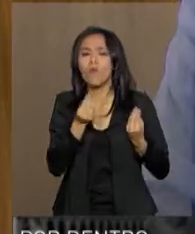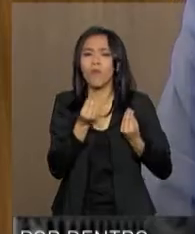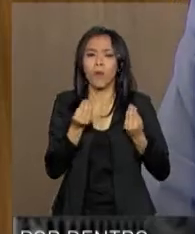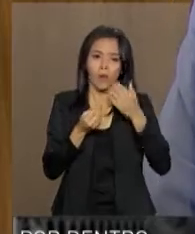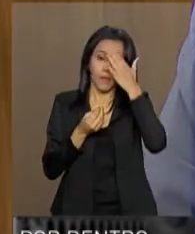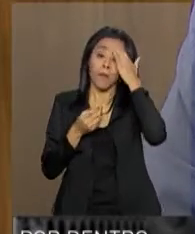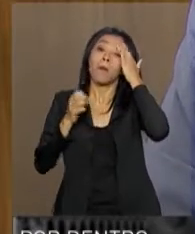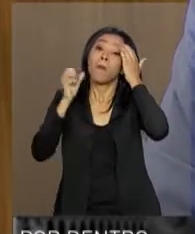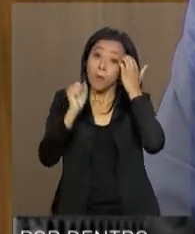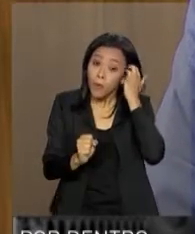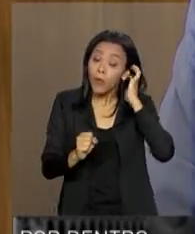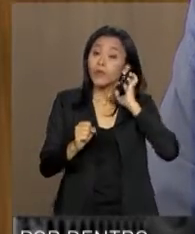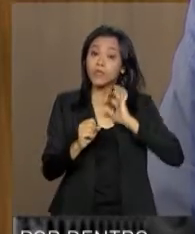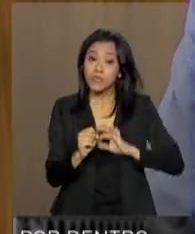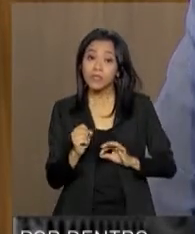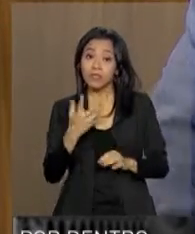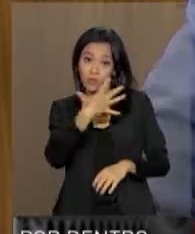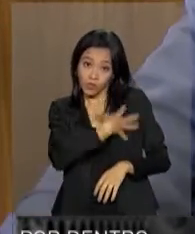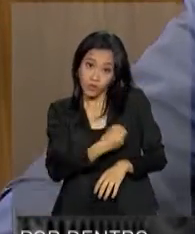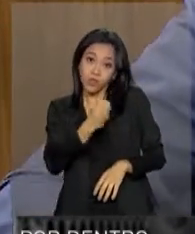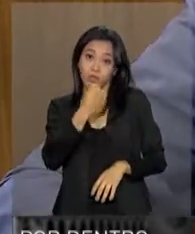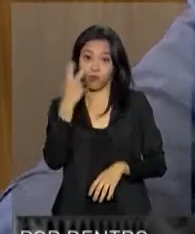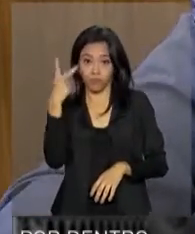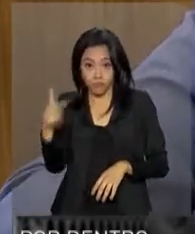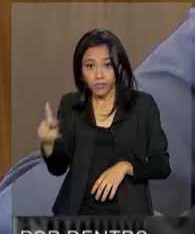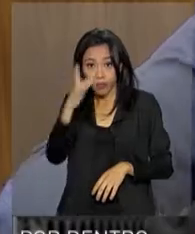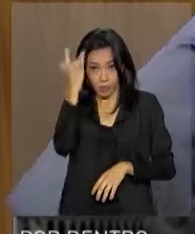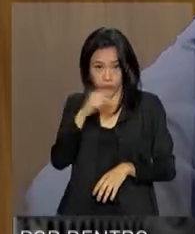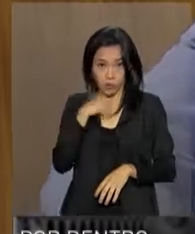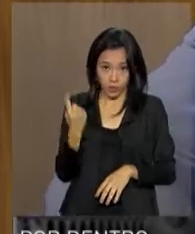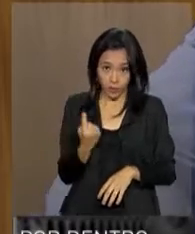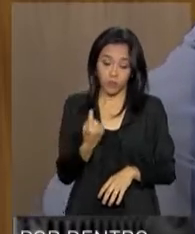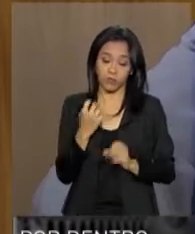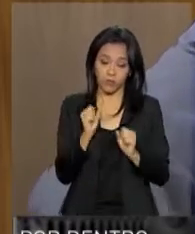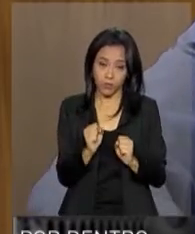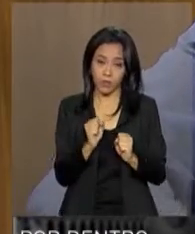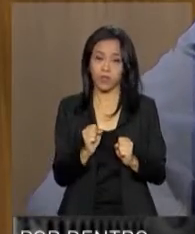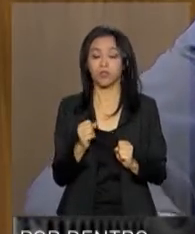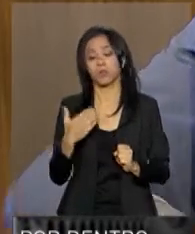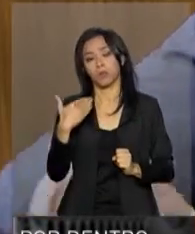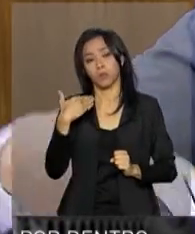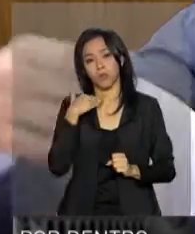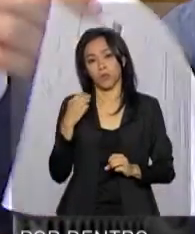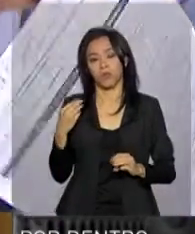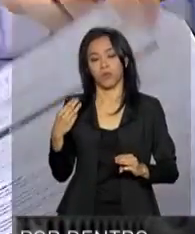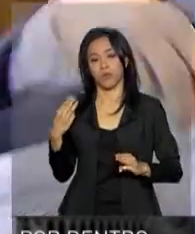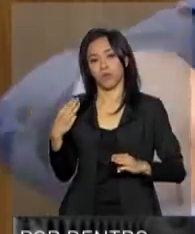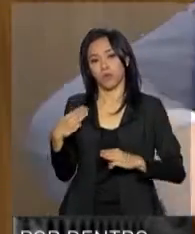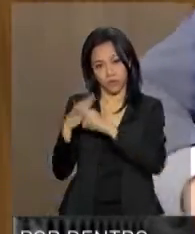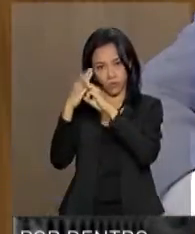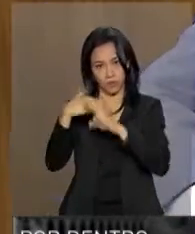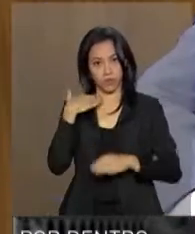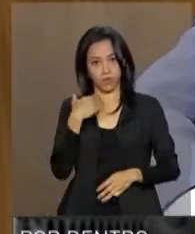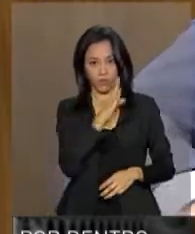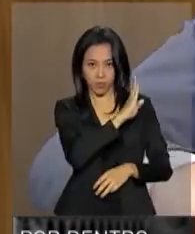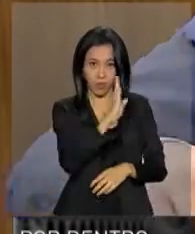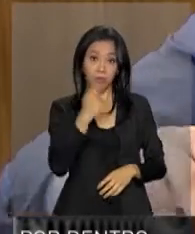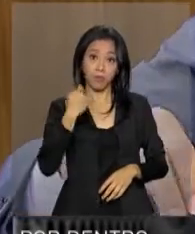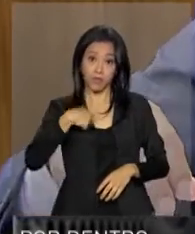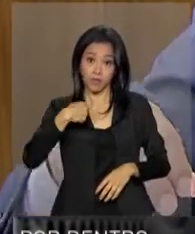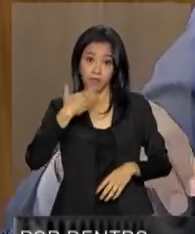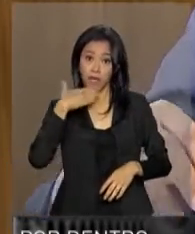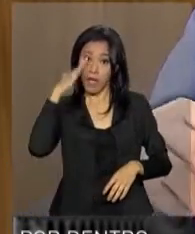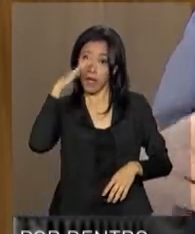ser sacado pelos herdeiros então tem um tanto pelo banco do brasil quanto pela caixa eles apresentaram quais são os documentos que